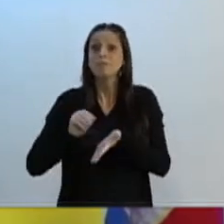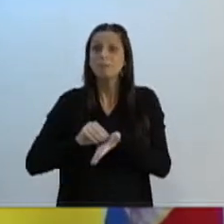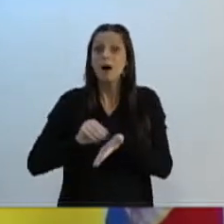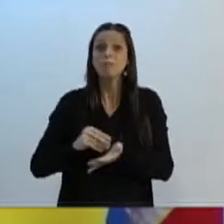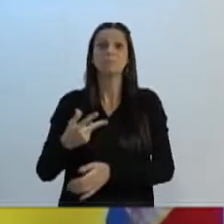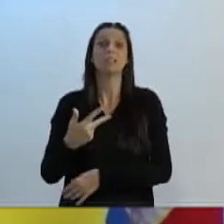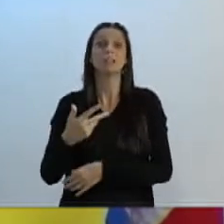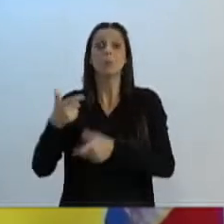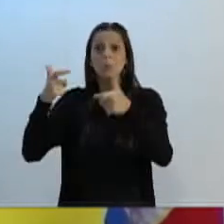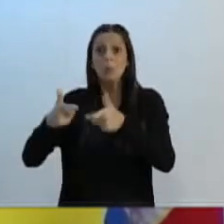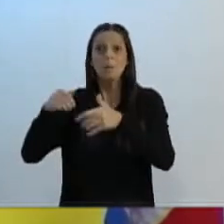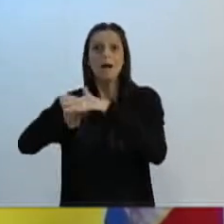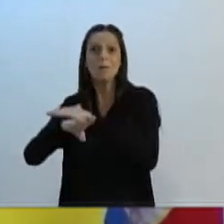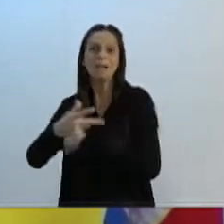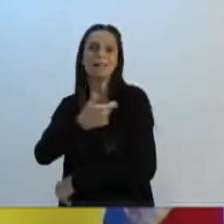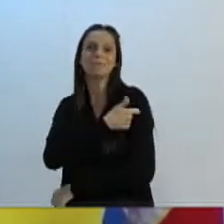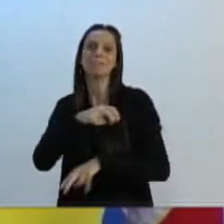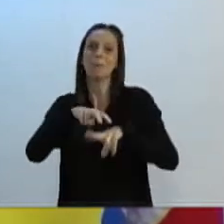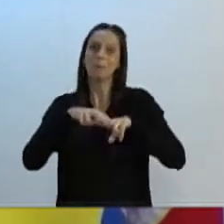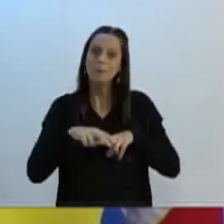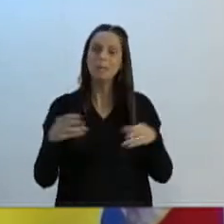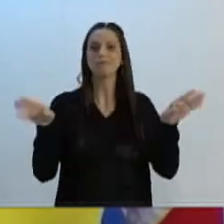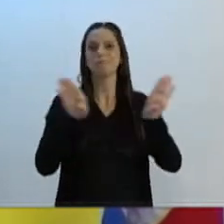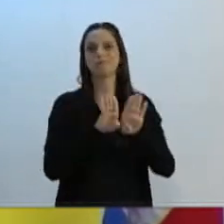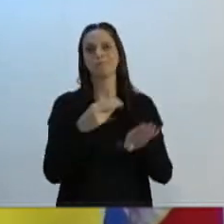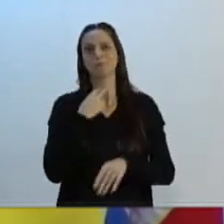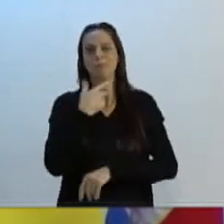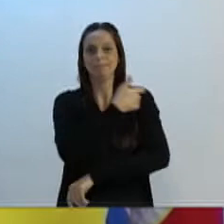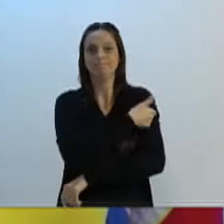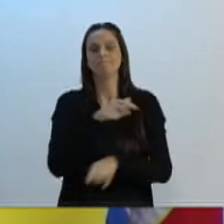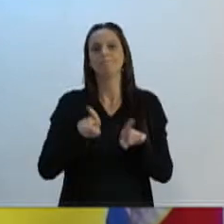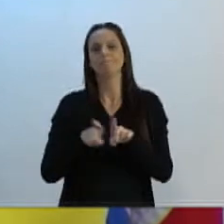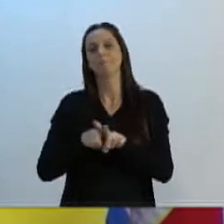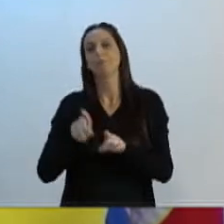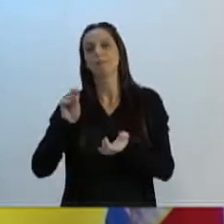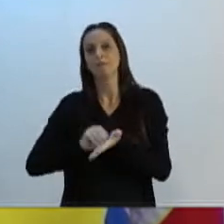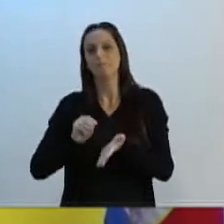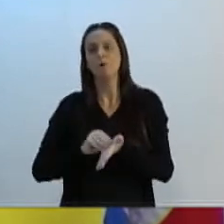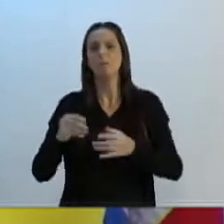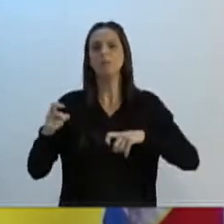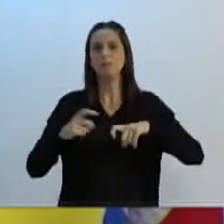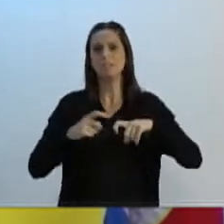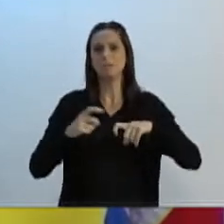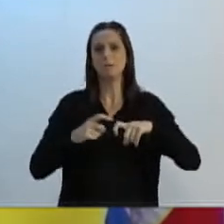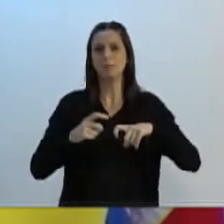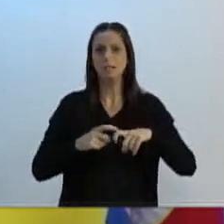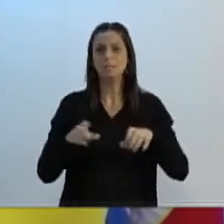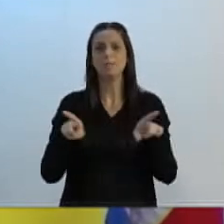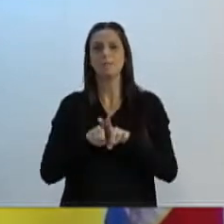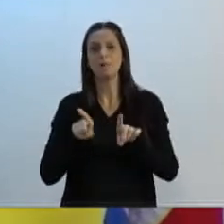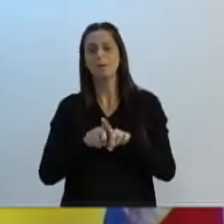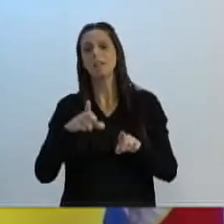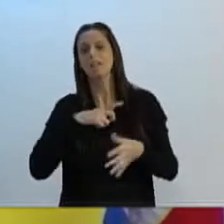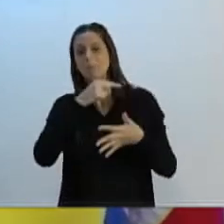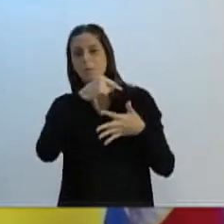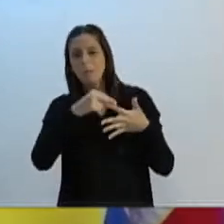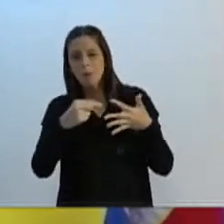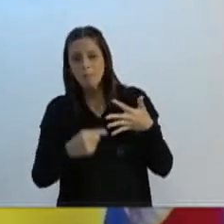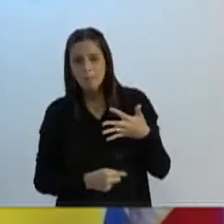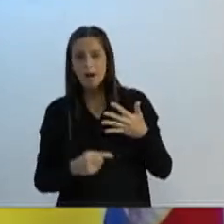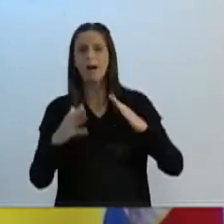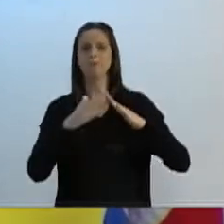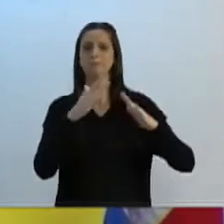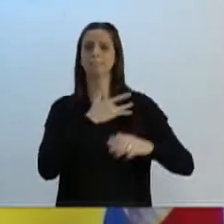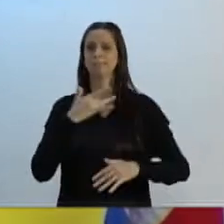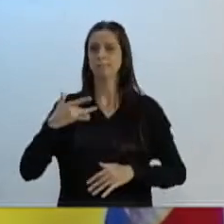condições temos problema também com falta de médicos e medicamentos alguns problemas pontuais no agenda fortaleza que